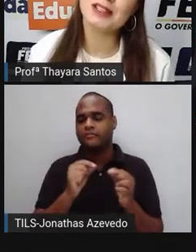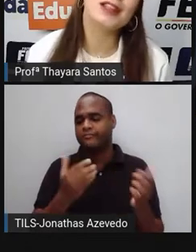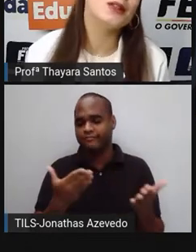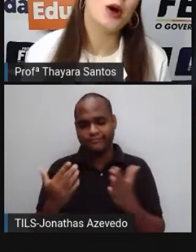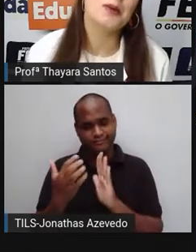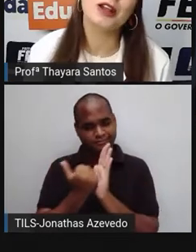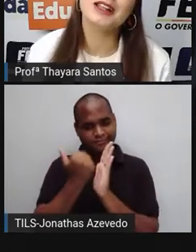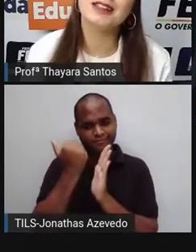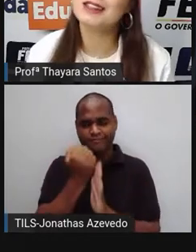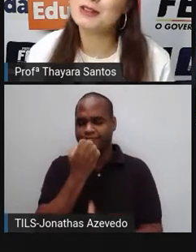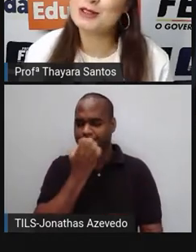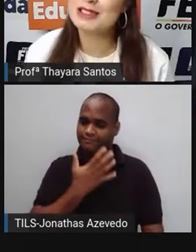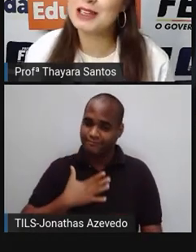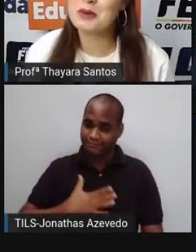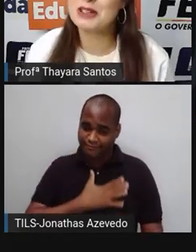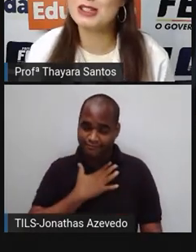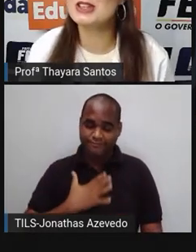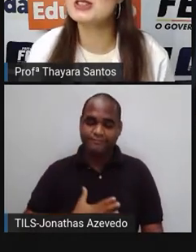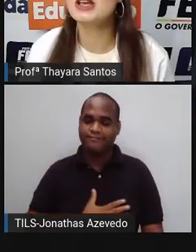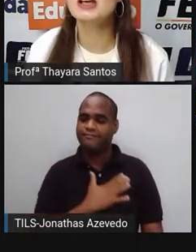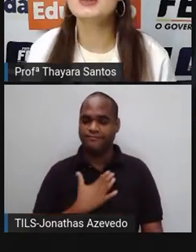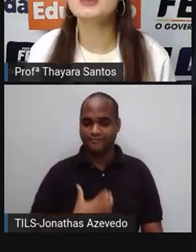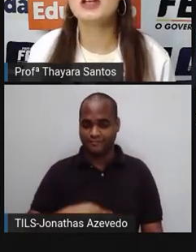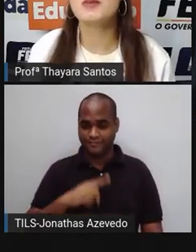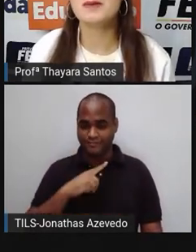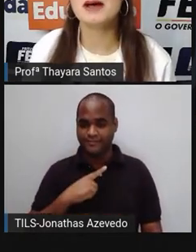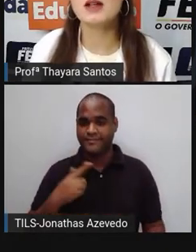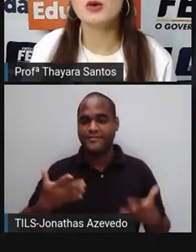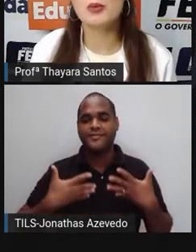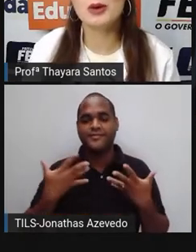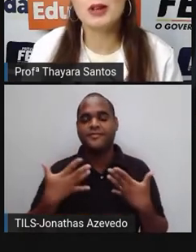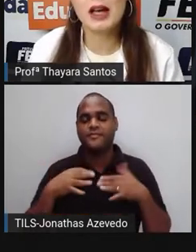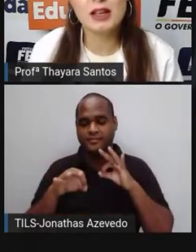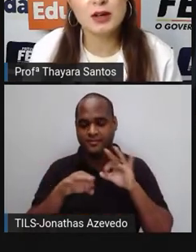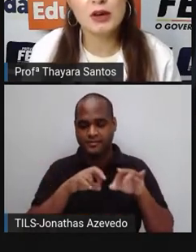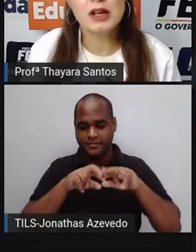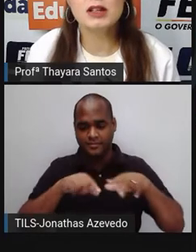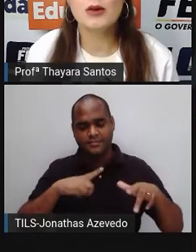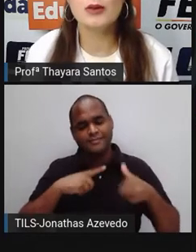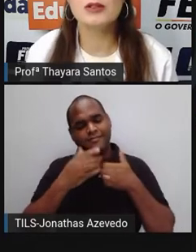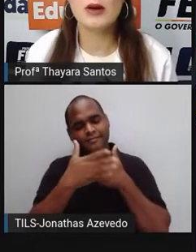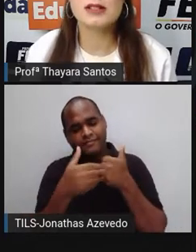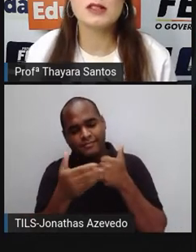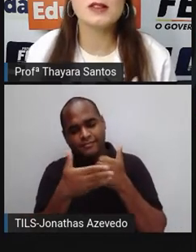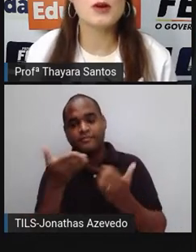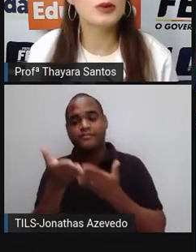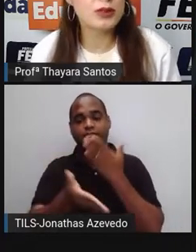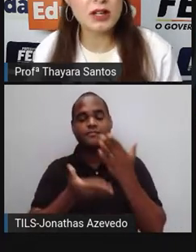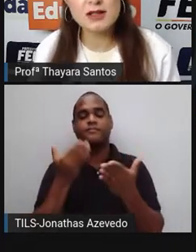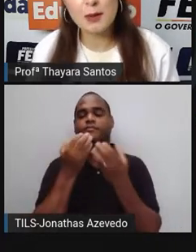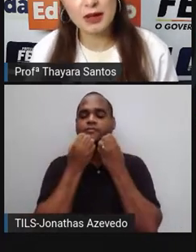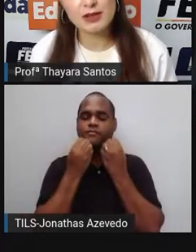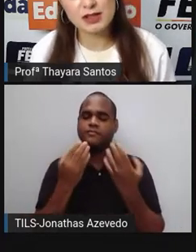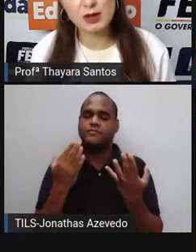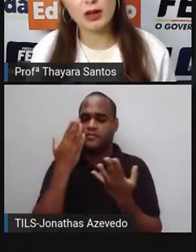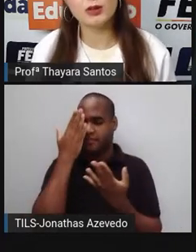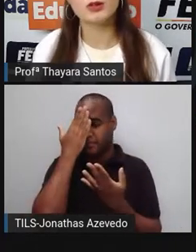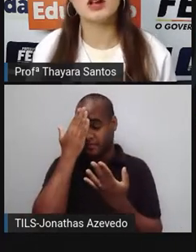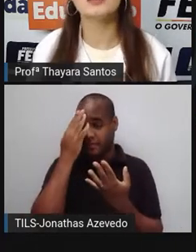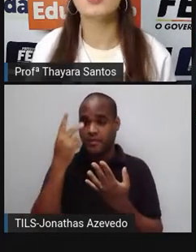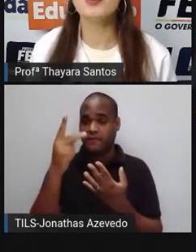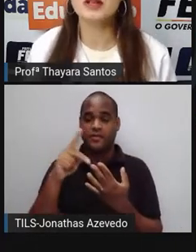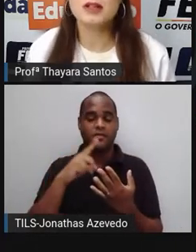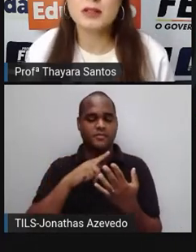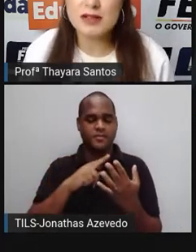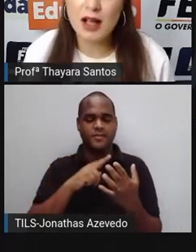aulas é um prazer enorme uma alegria ter vocês aqui com a gente tudo aqui é preparado com os carinhos então dá uma satisfação muito grande saber que você